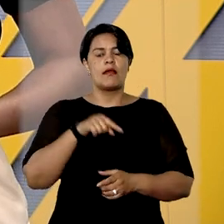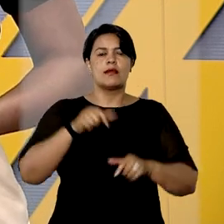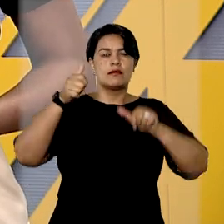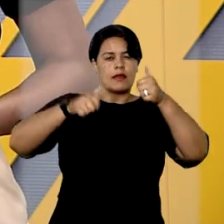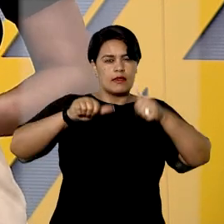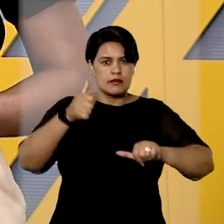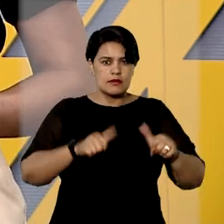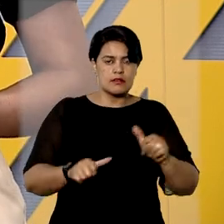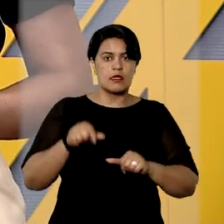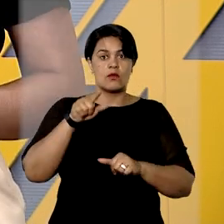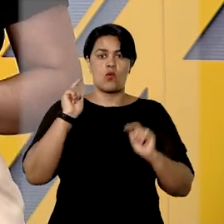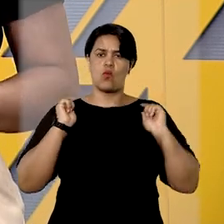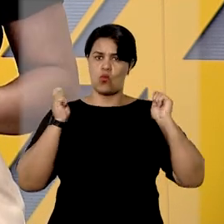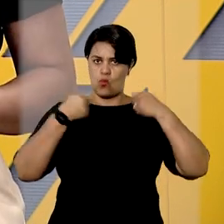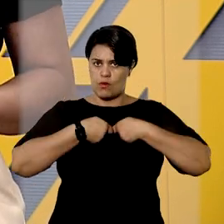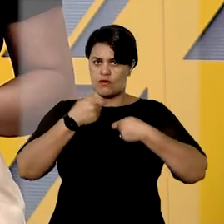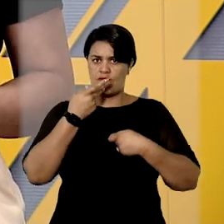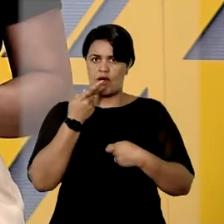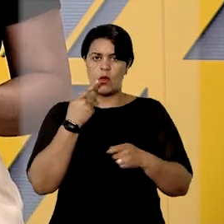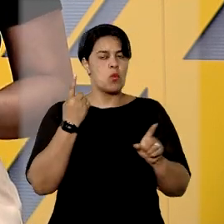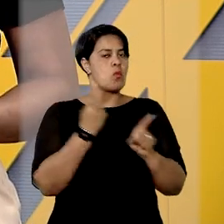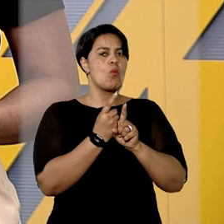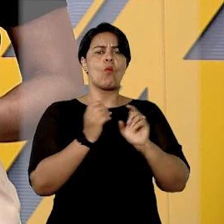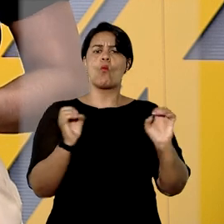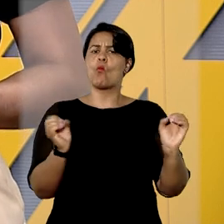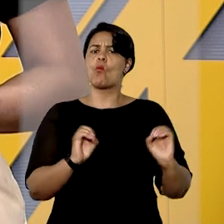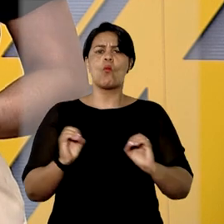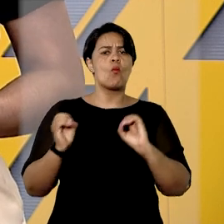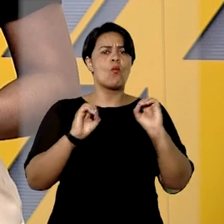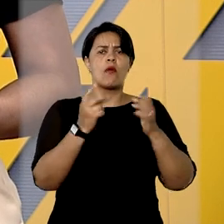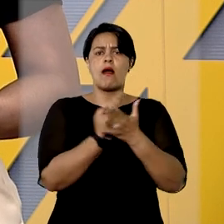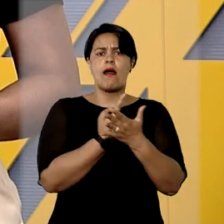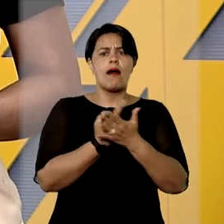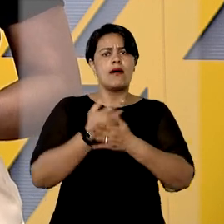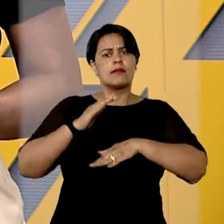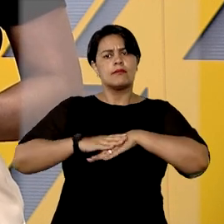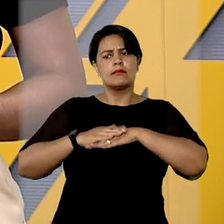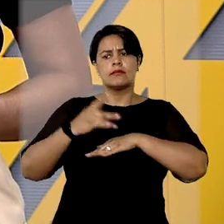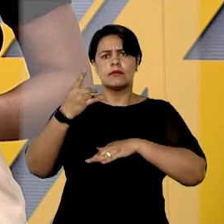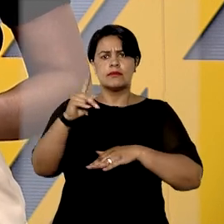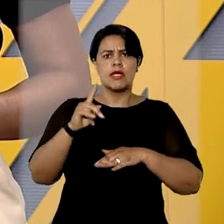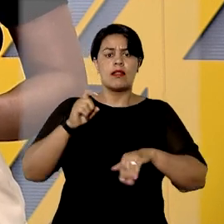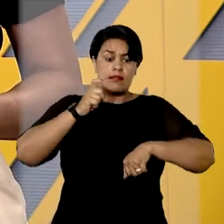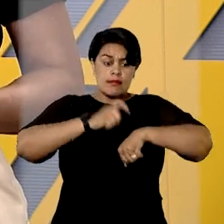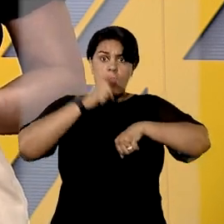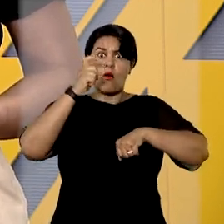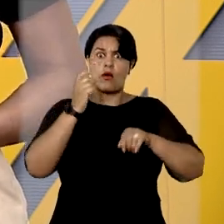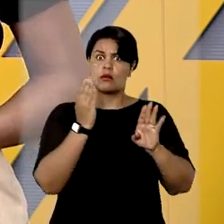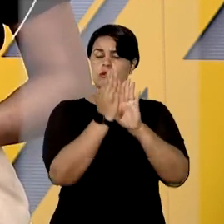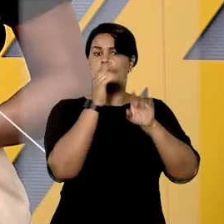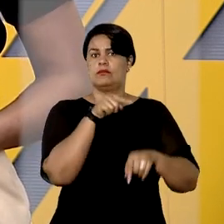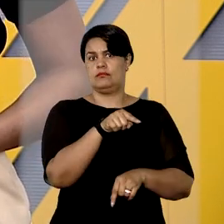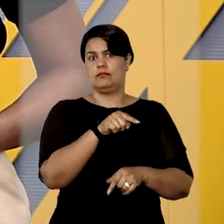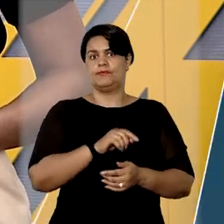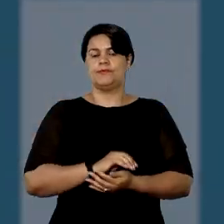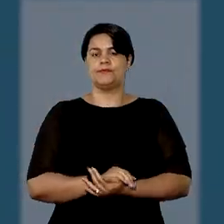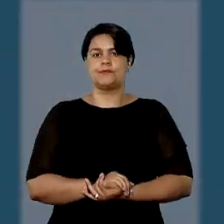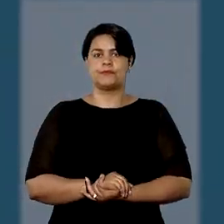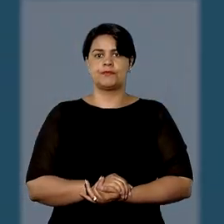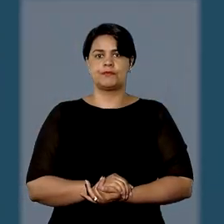analisado, o magistrado ponderou que não foi encontrado nada de ilícito em posse do réu na primeira abordagem diante da